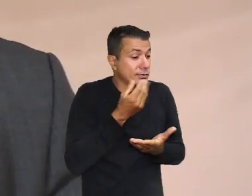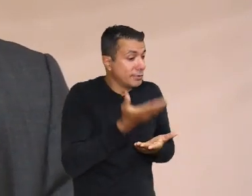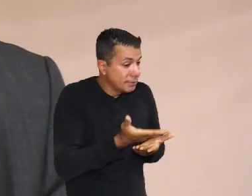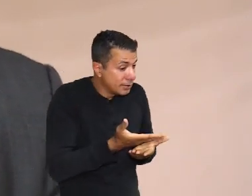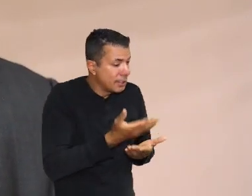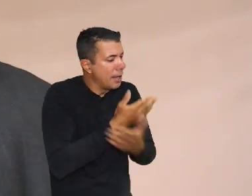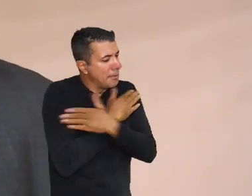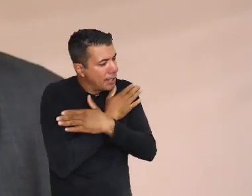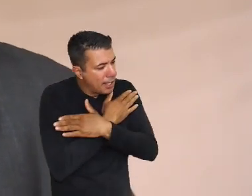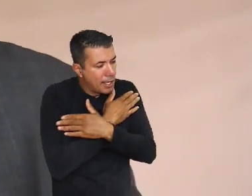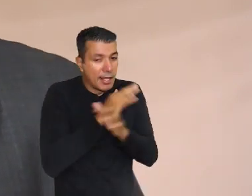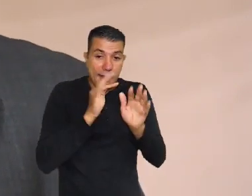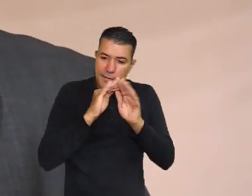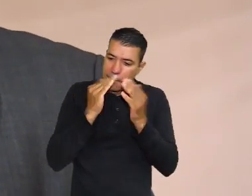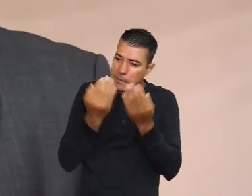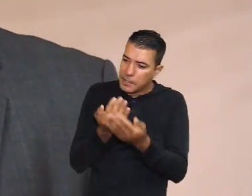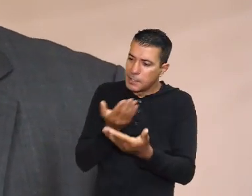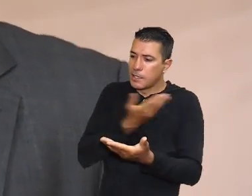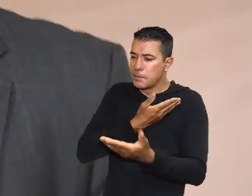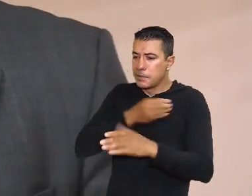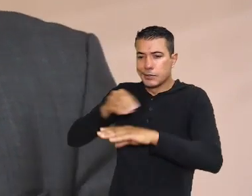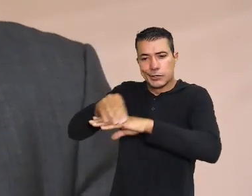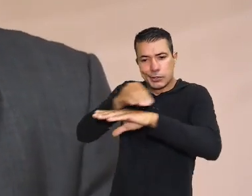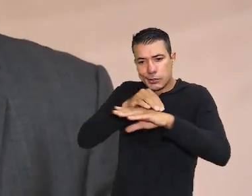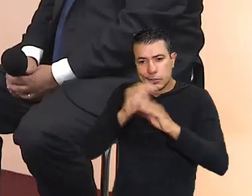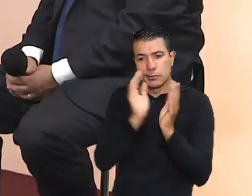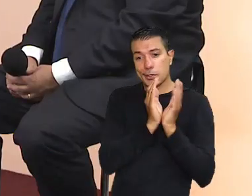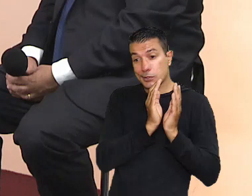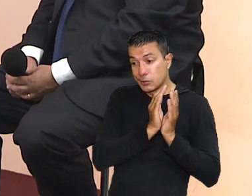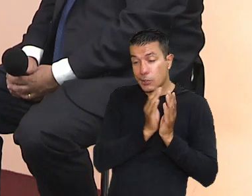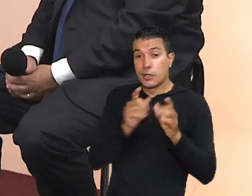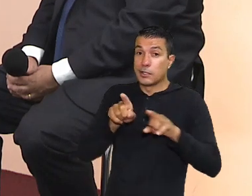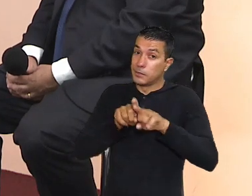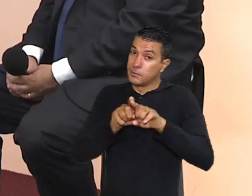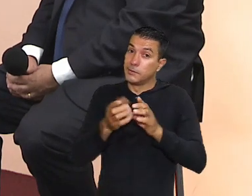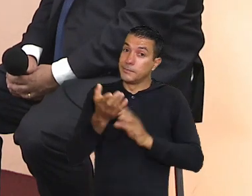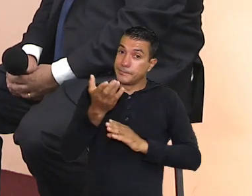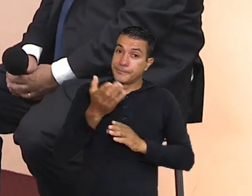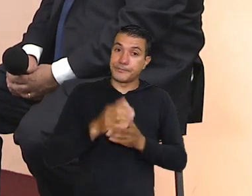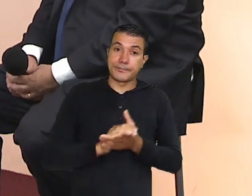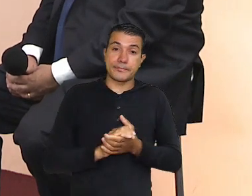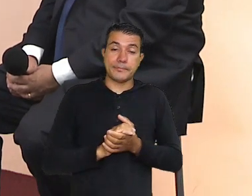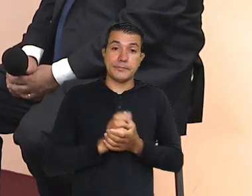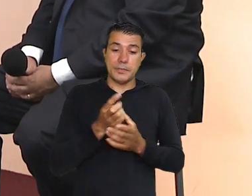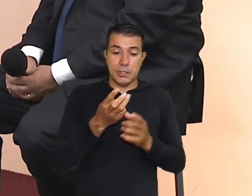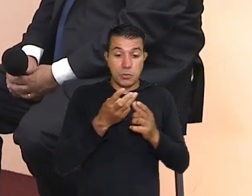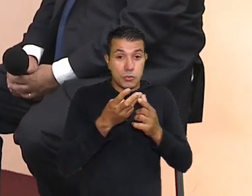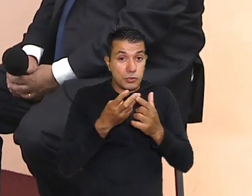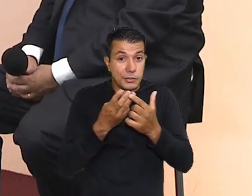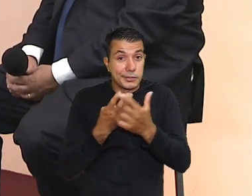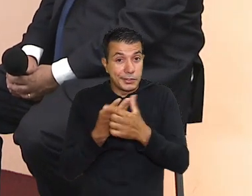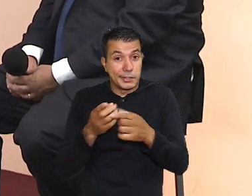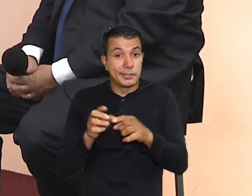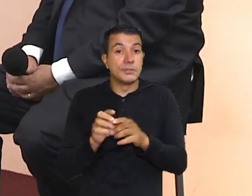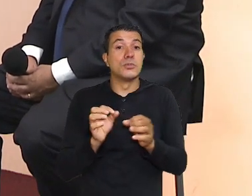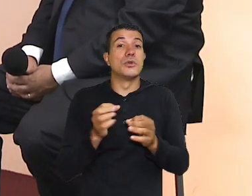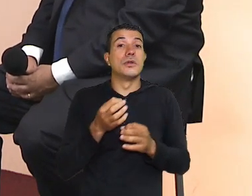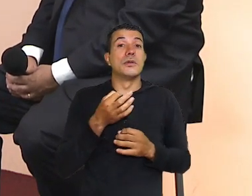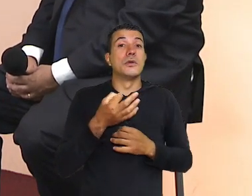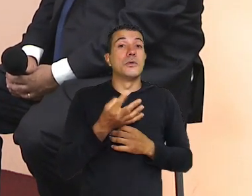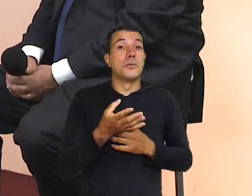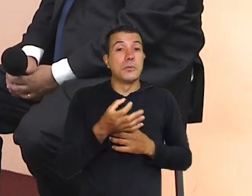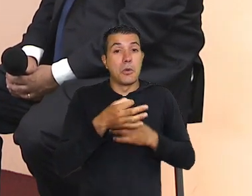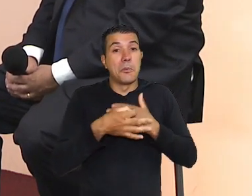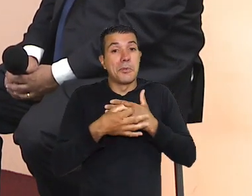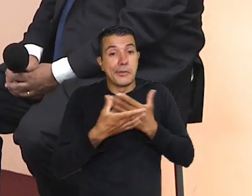mandar um abraço, quem sabe, para a família, para o distrito, para a escola. Hoje nós temos pelo menos três opções. Eu vou começar com o pastor